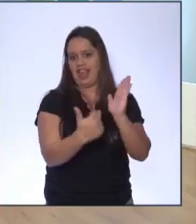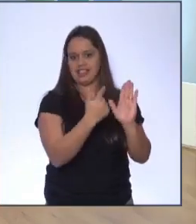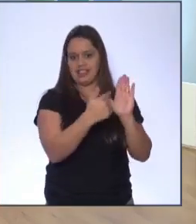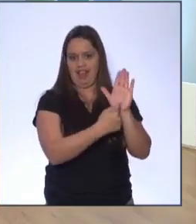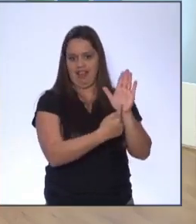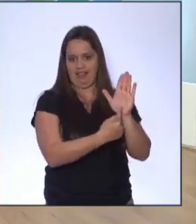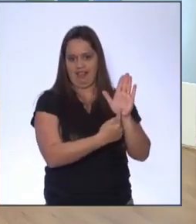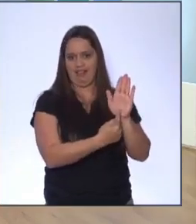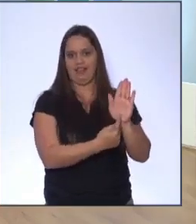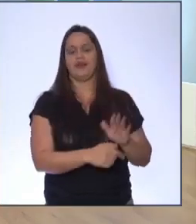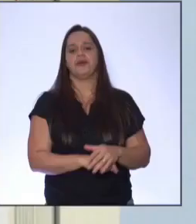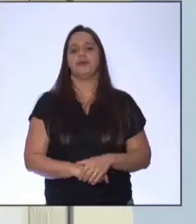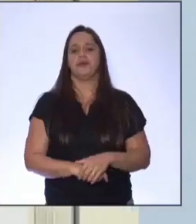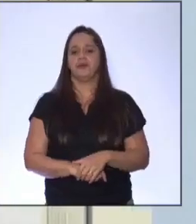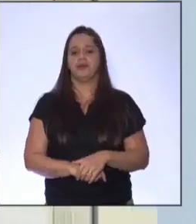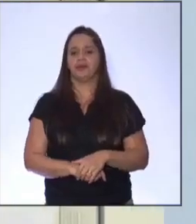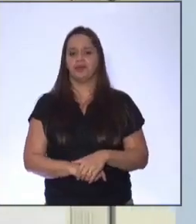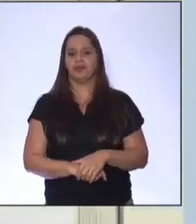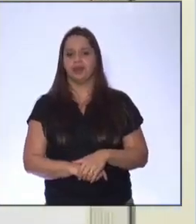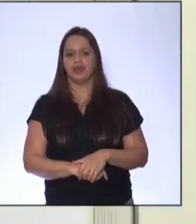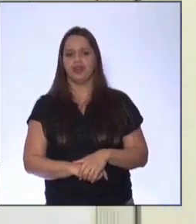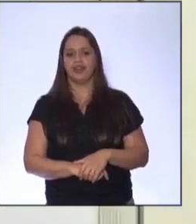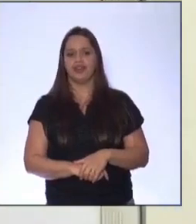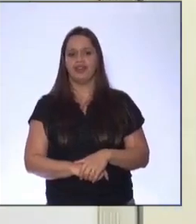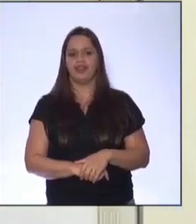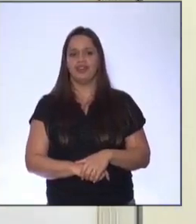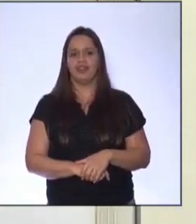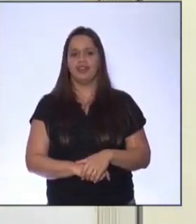coador, o filtro